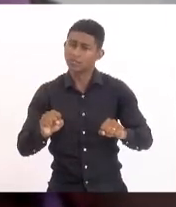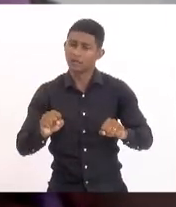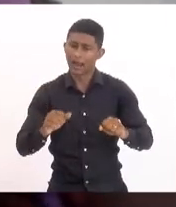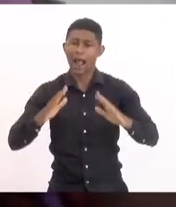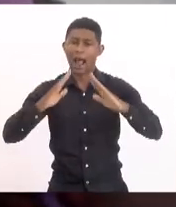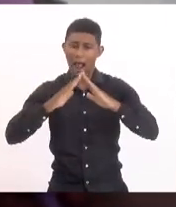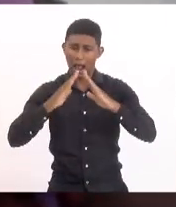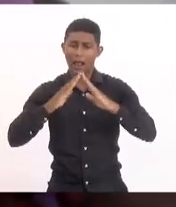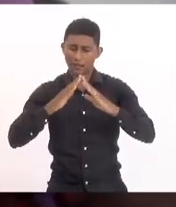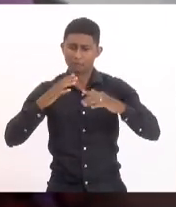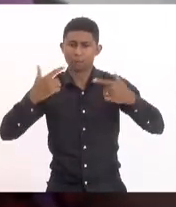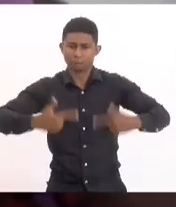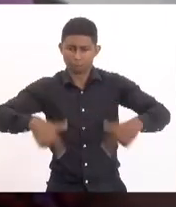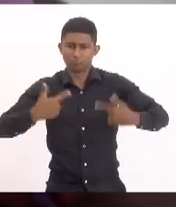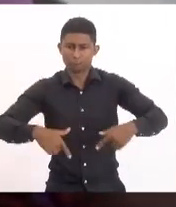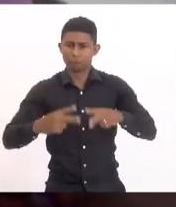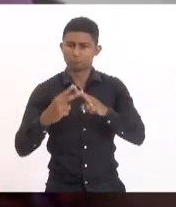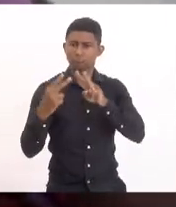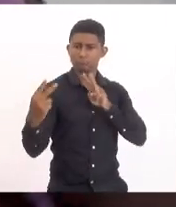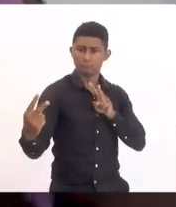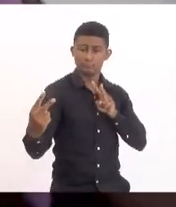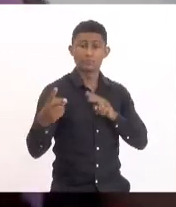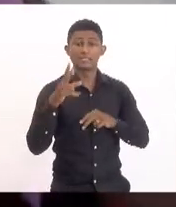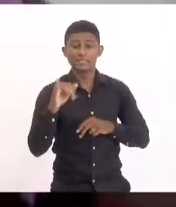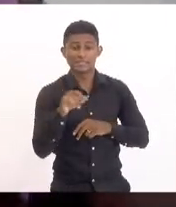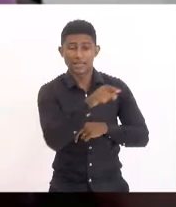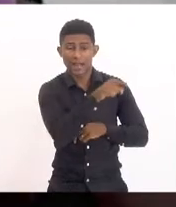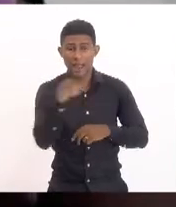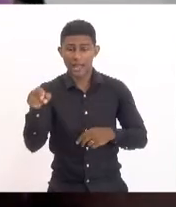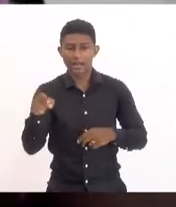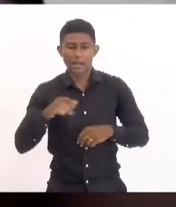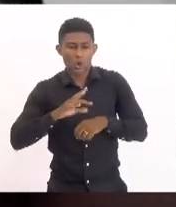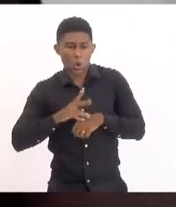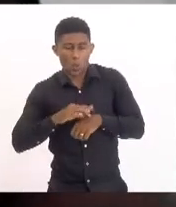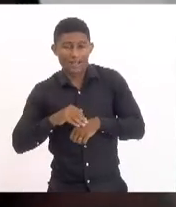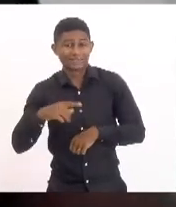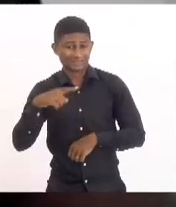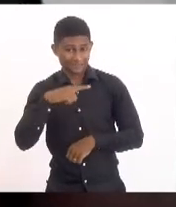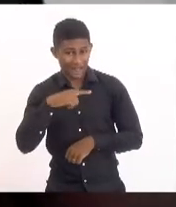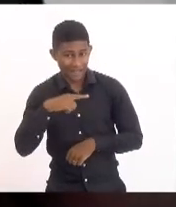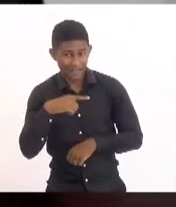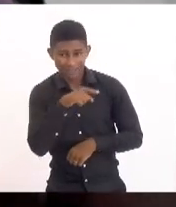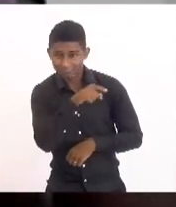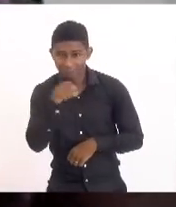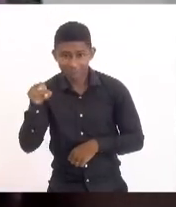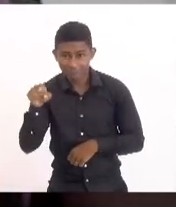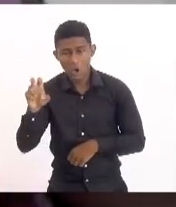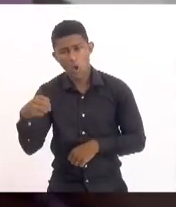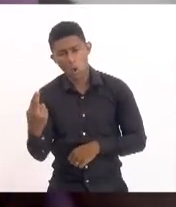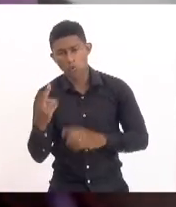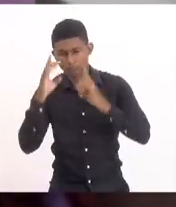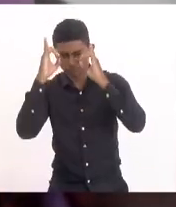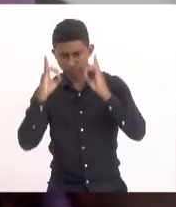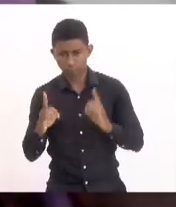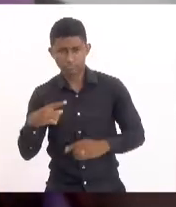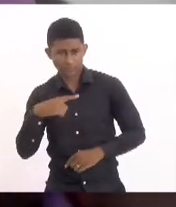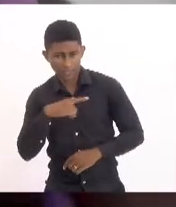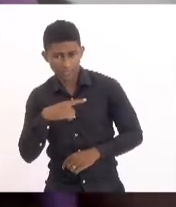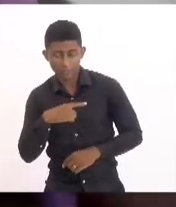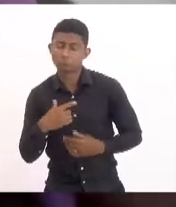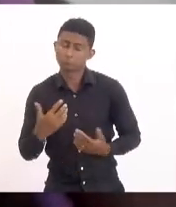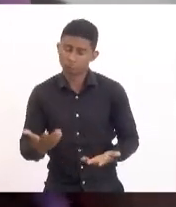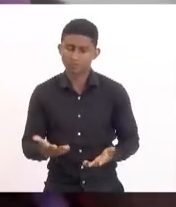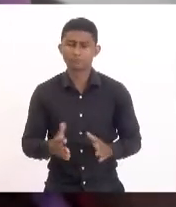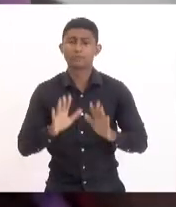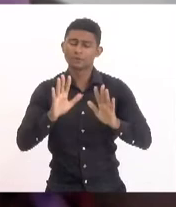sabe o quanto, embora a Ômicron, né, venha se demonstrando menos devastadora por conta do